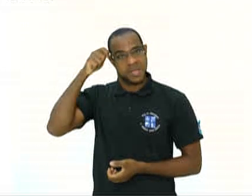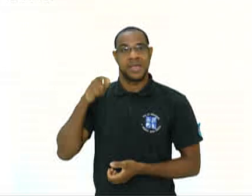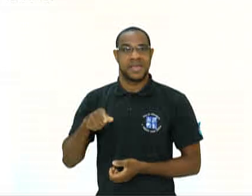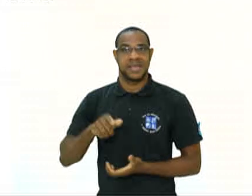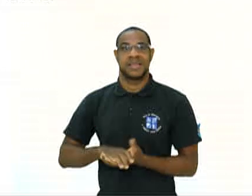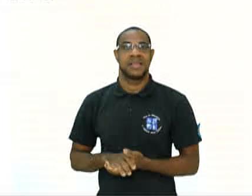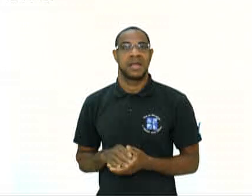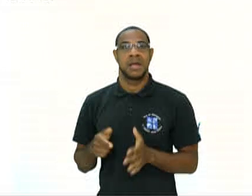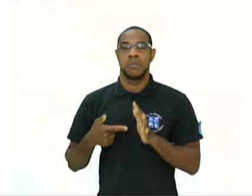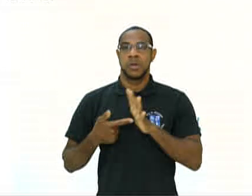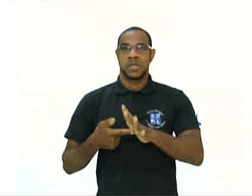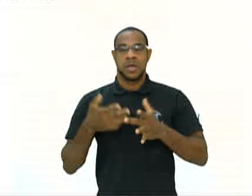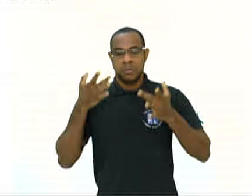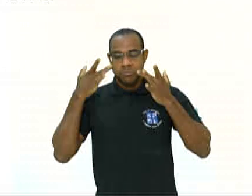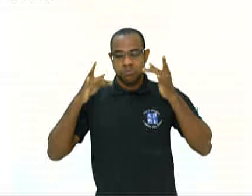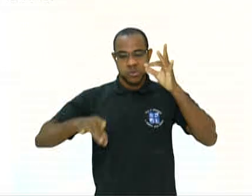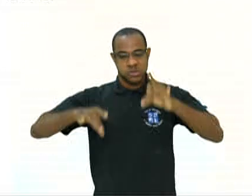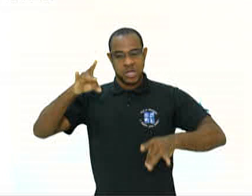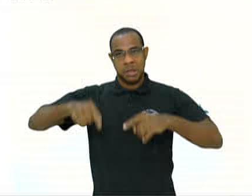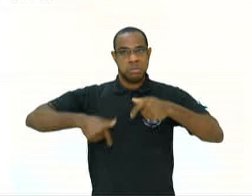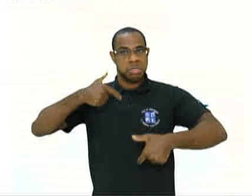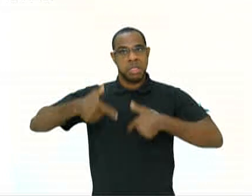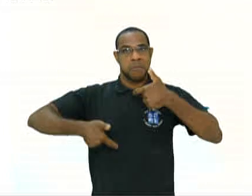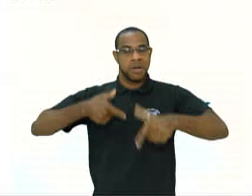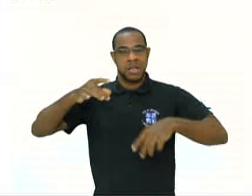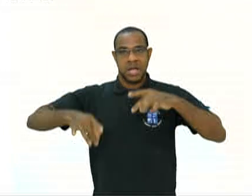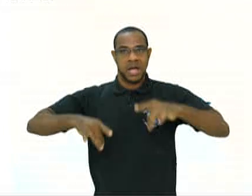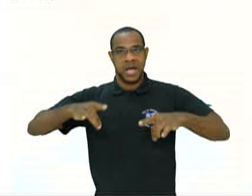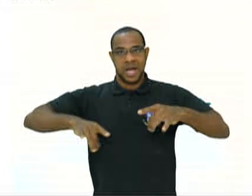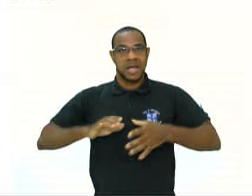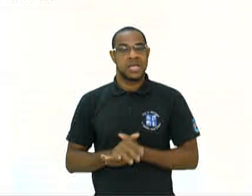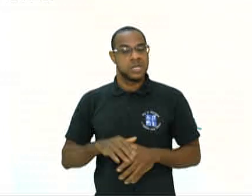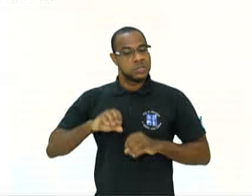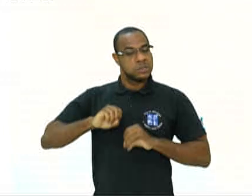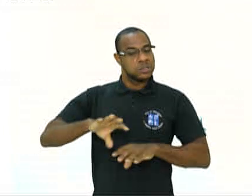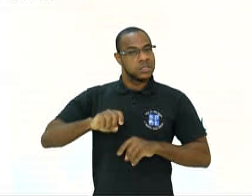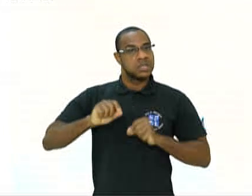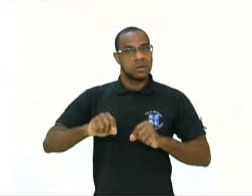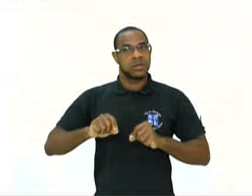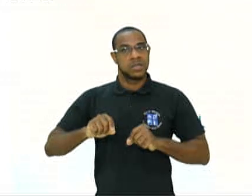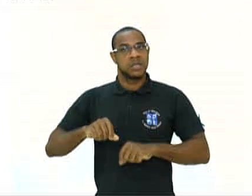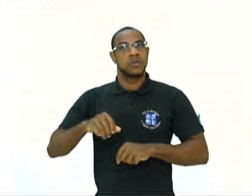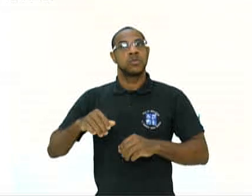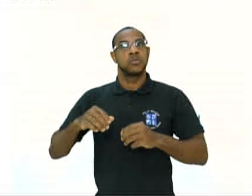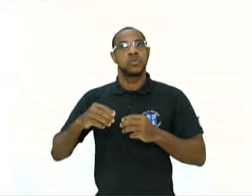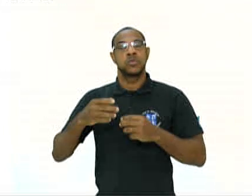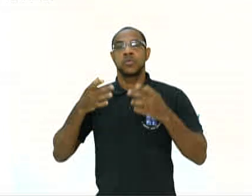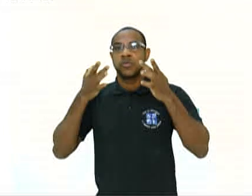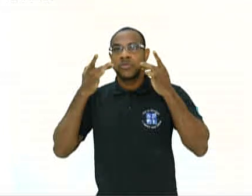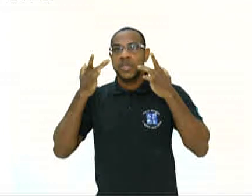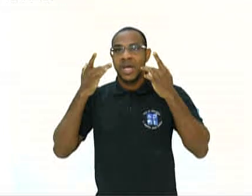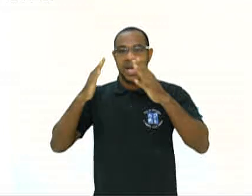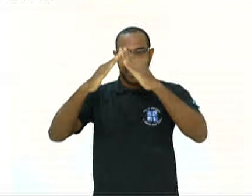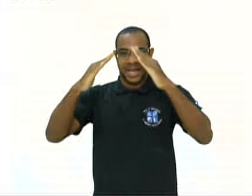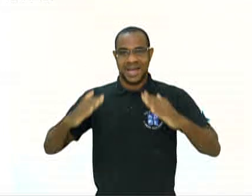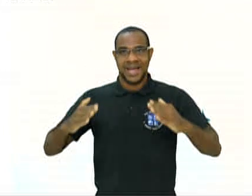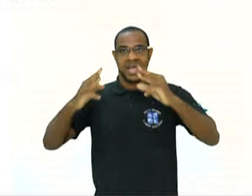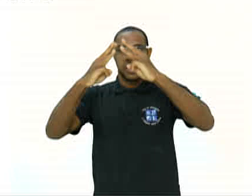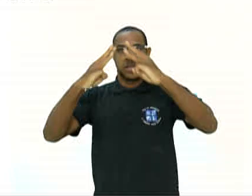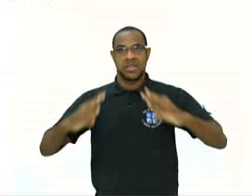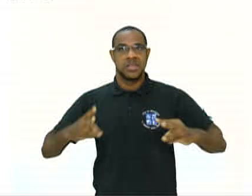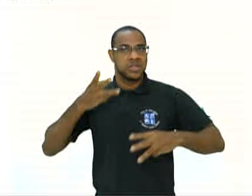uma performance, a trabalhar, encenar no Teatro do Rio. E também, como a gente tem ali, uma